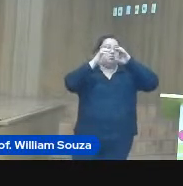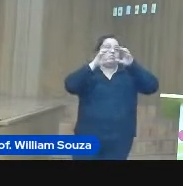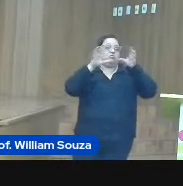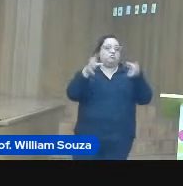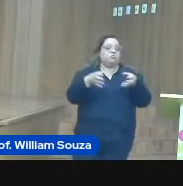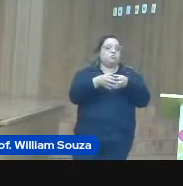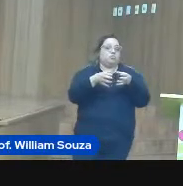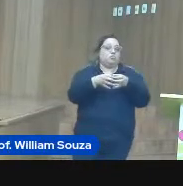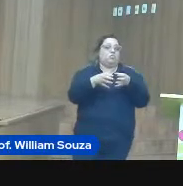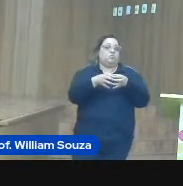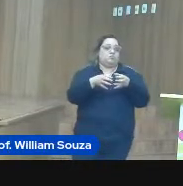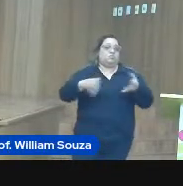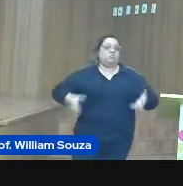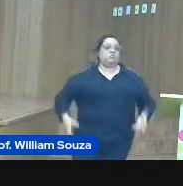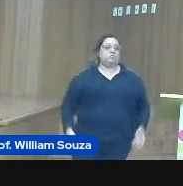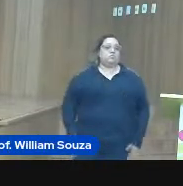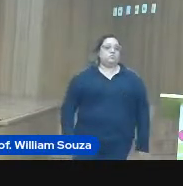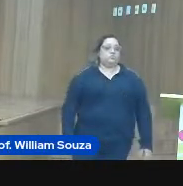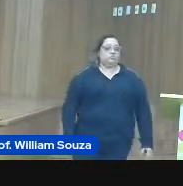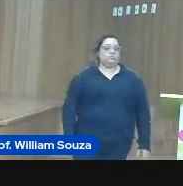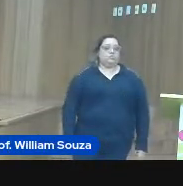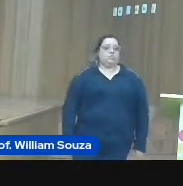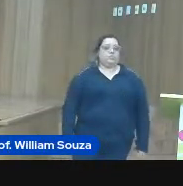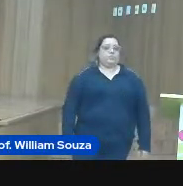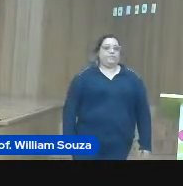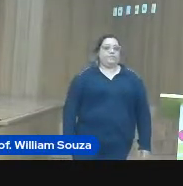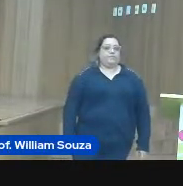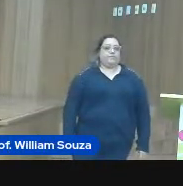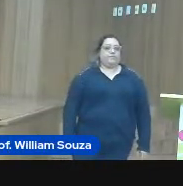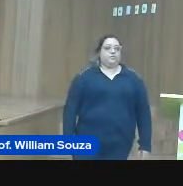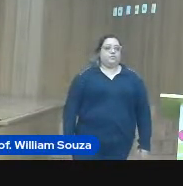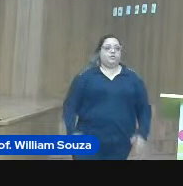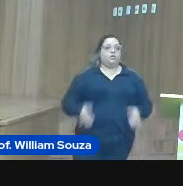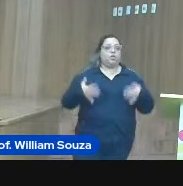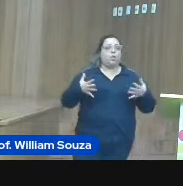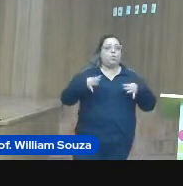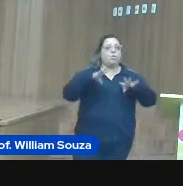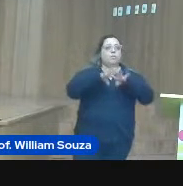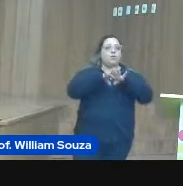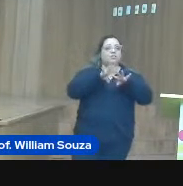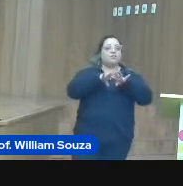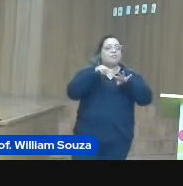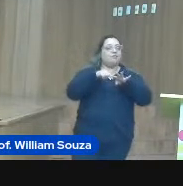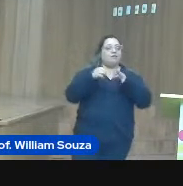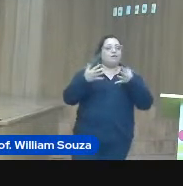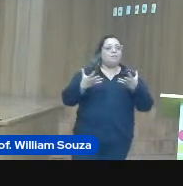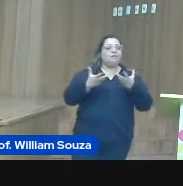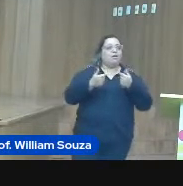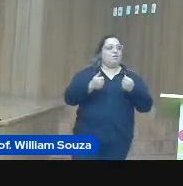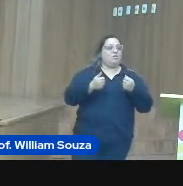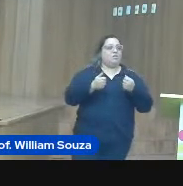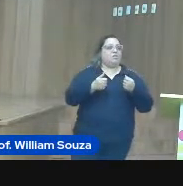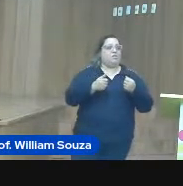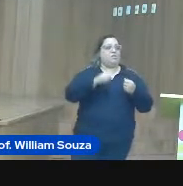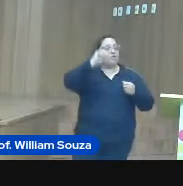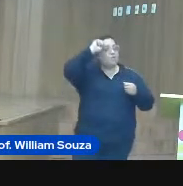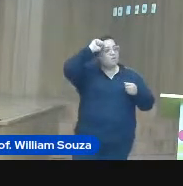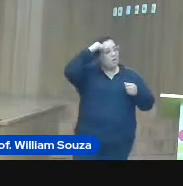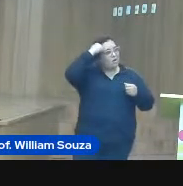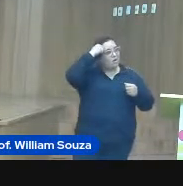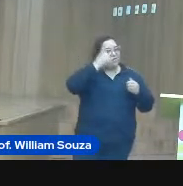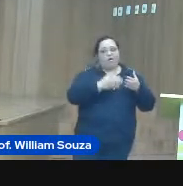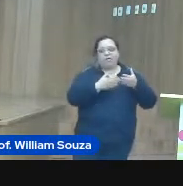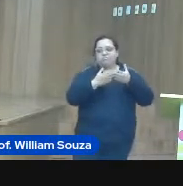Quanta matemática maravilhosa estava na África e que veio de navio, que morreu?